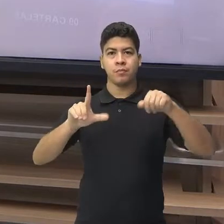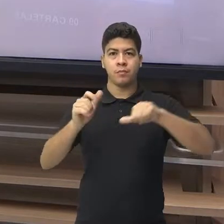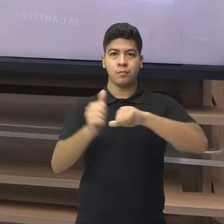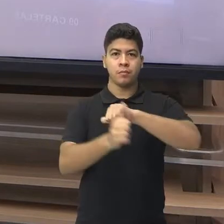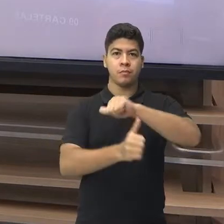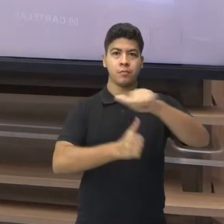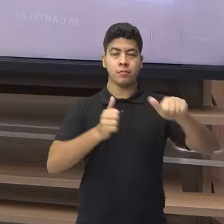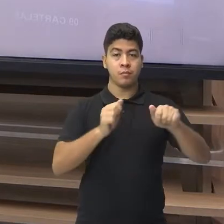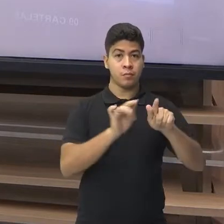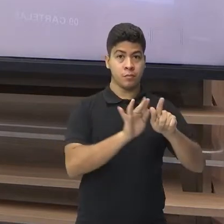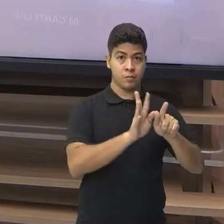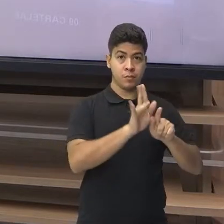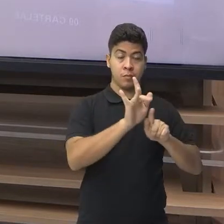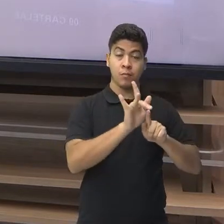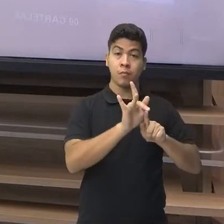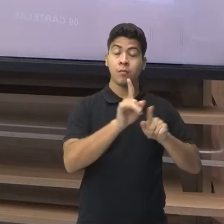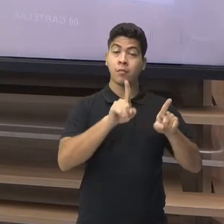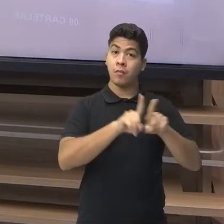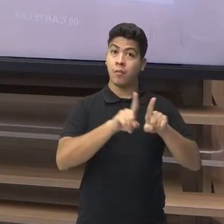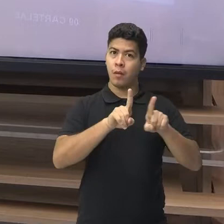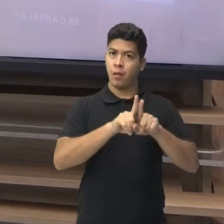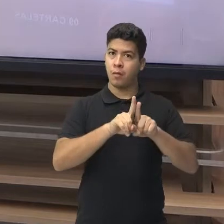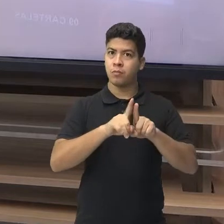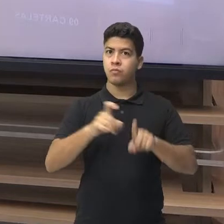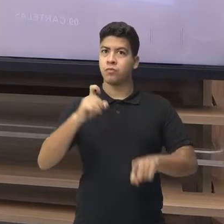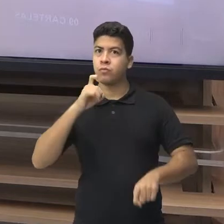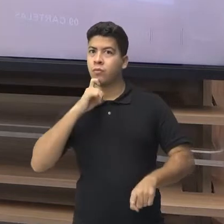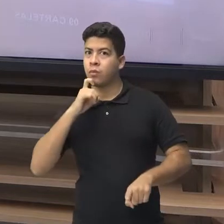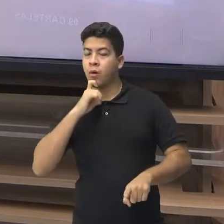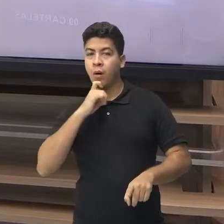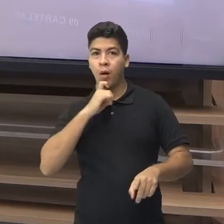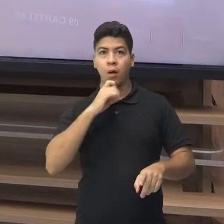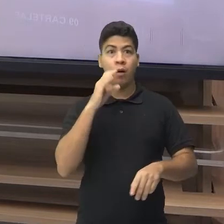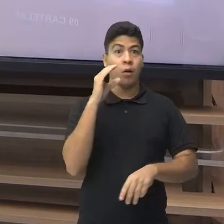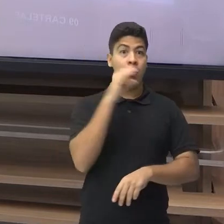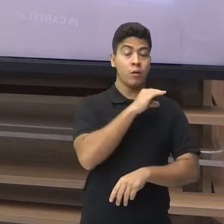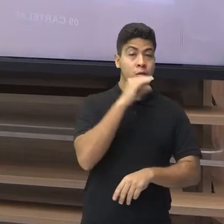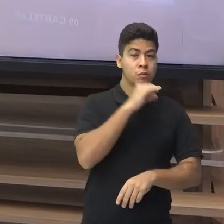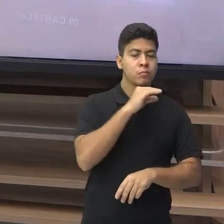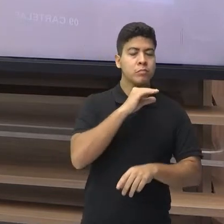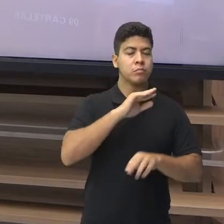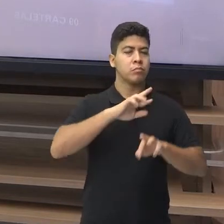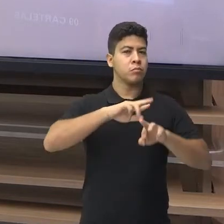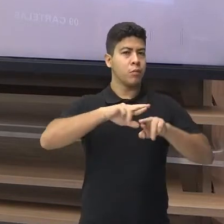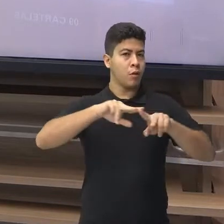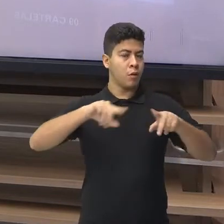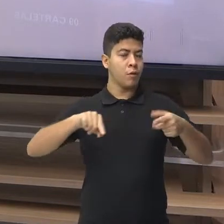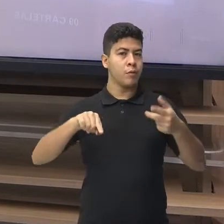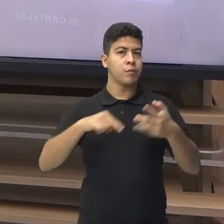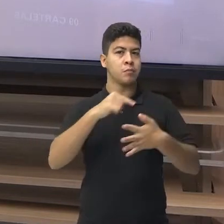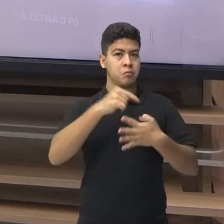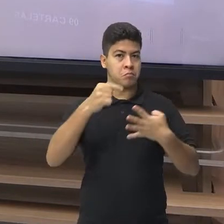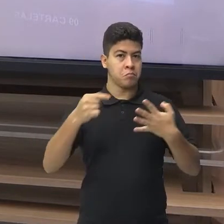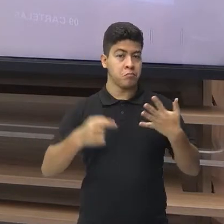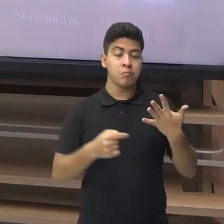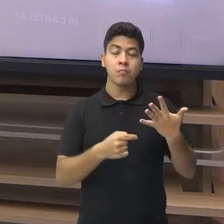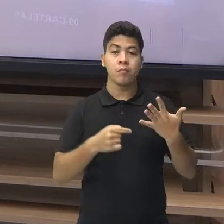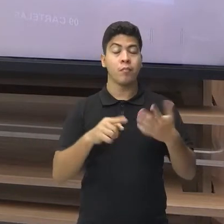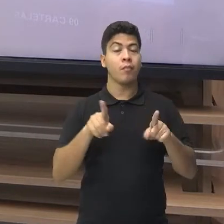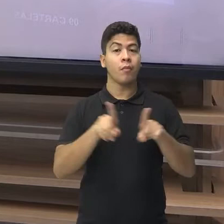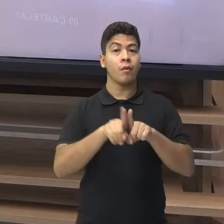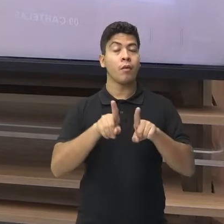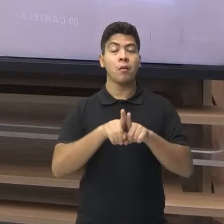transformações gasosas, isotérmica, isobárica, isovolumétrica e também vamos estudar o